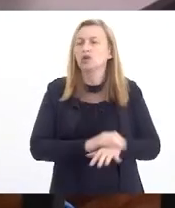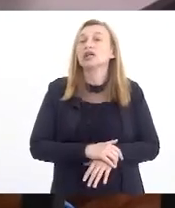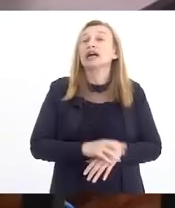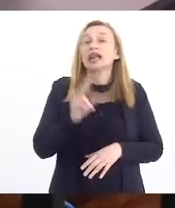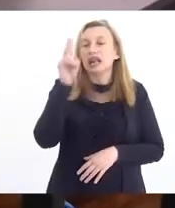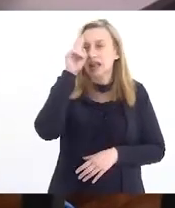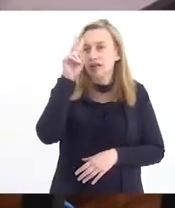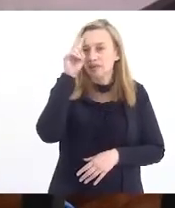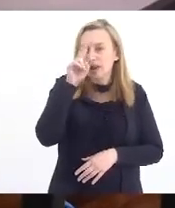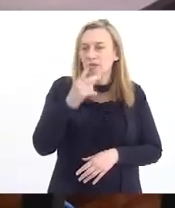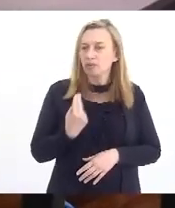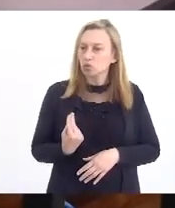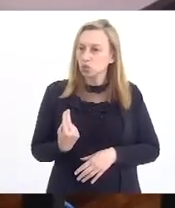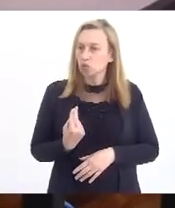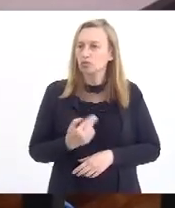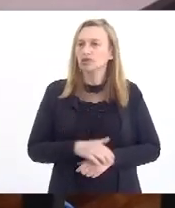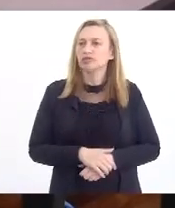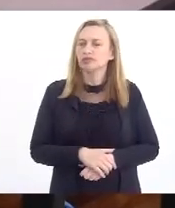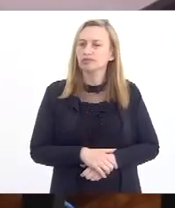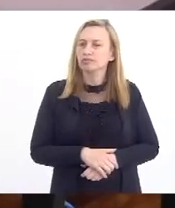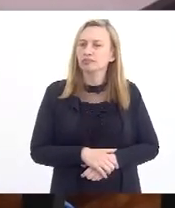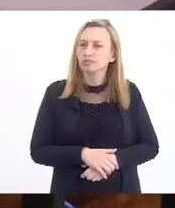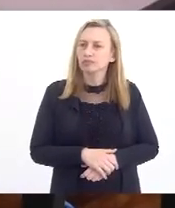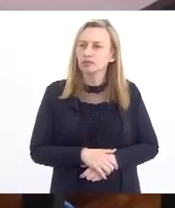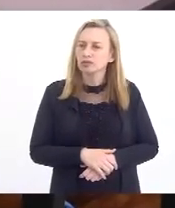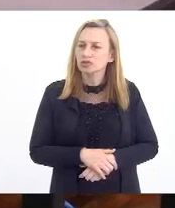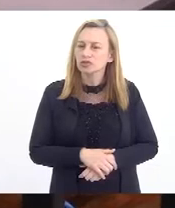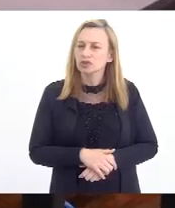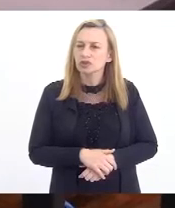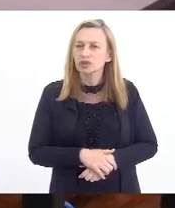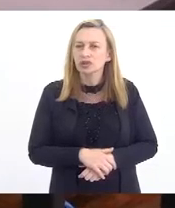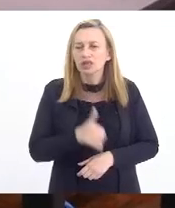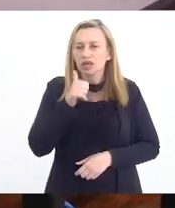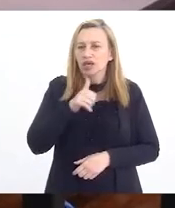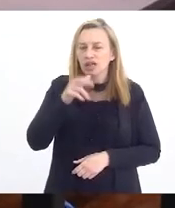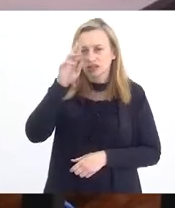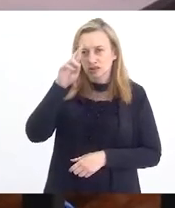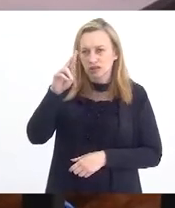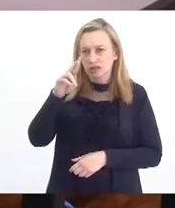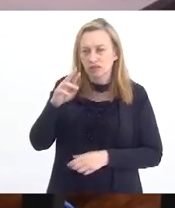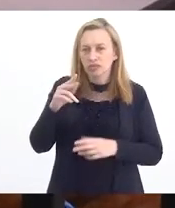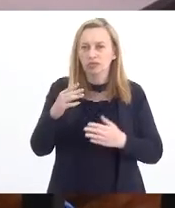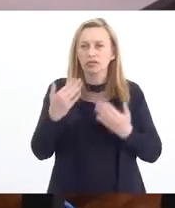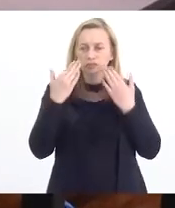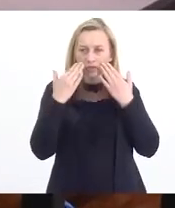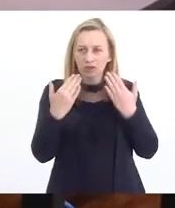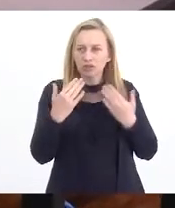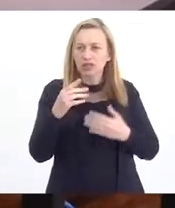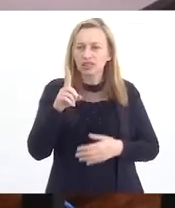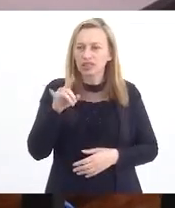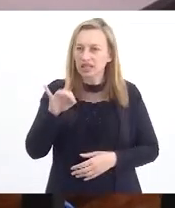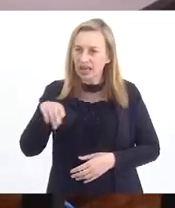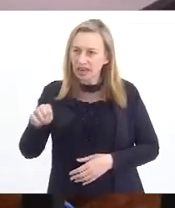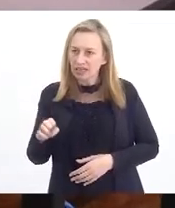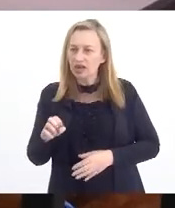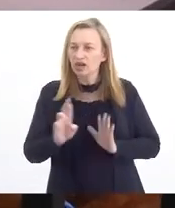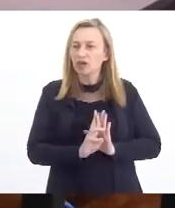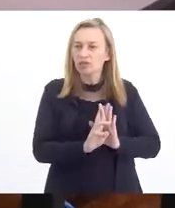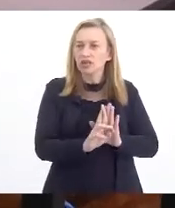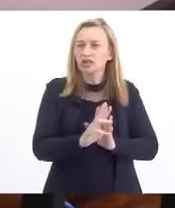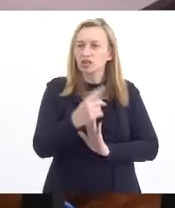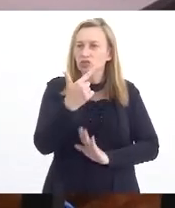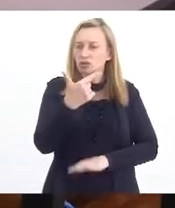Lembrá-los, meu nome é... A senhora me apresentou, né, Daniela. Eu estou representando aqui